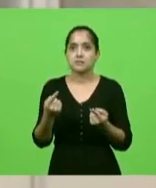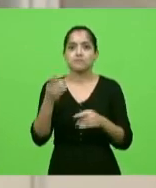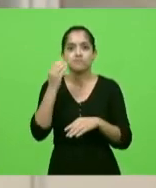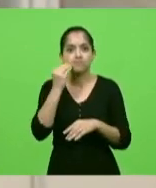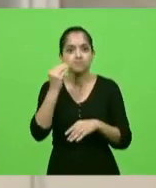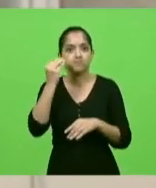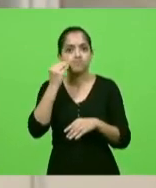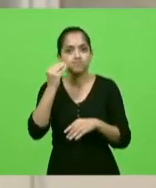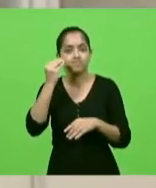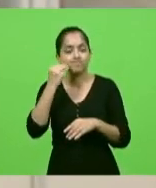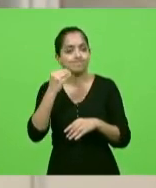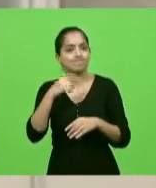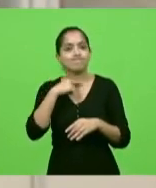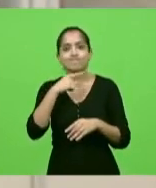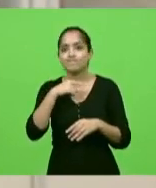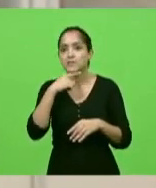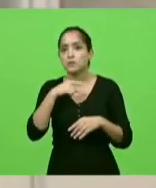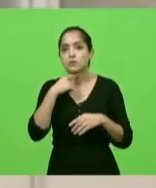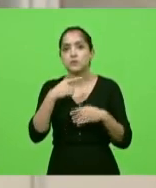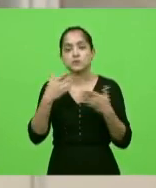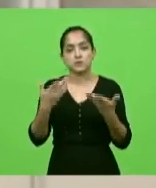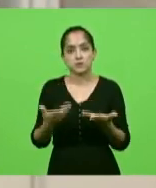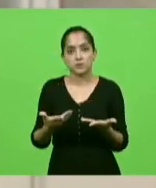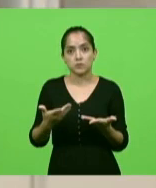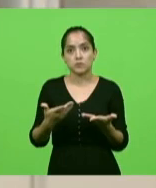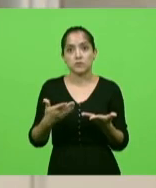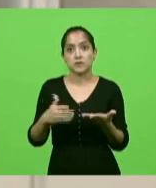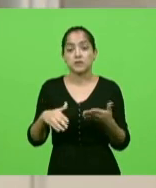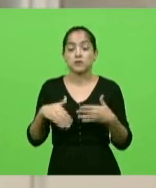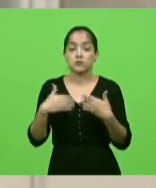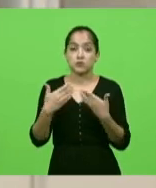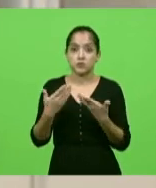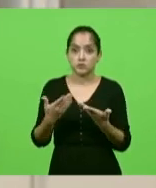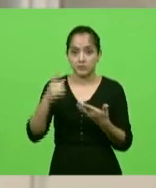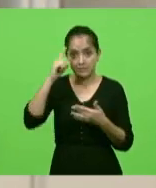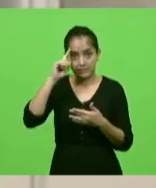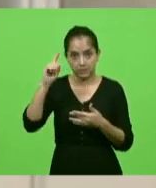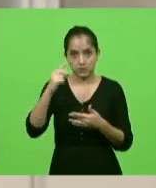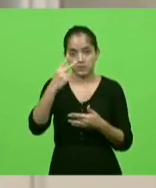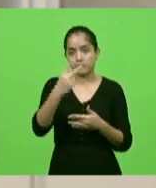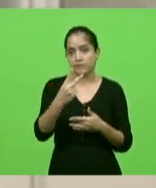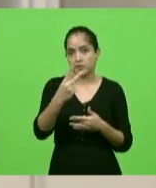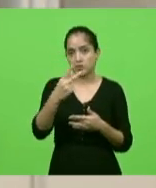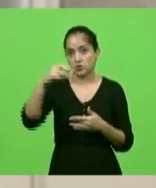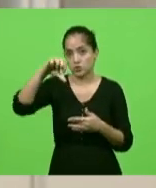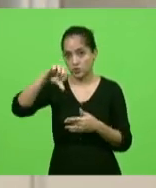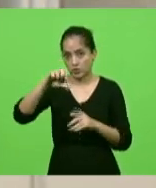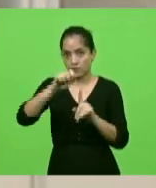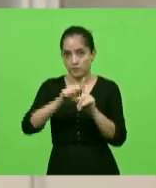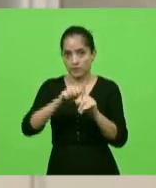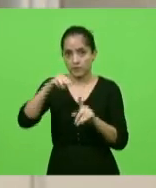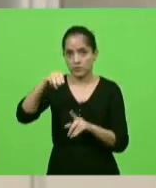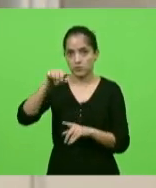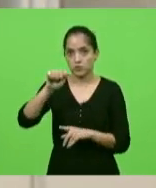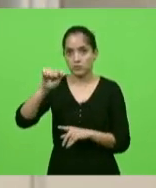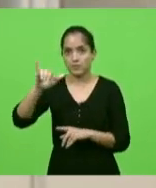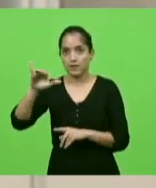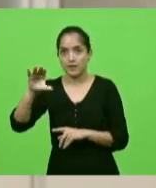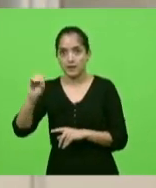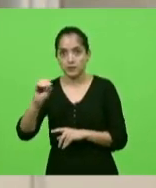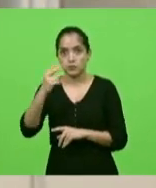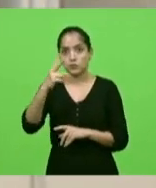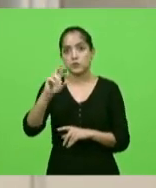tratativas malograram em diante disso na data de vinte e nove de maio de